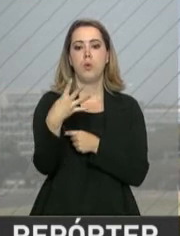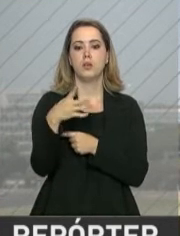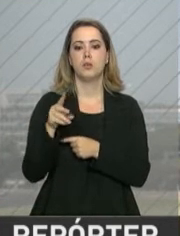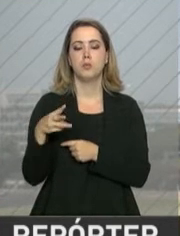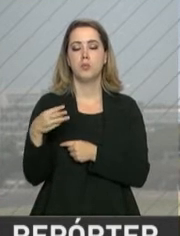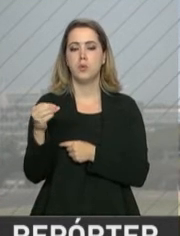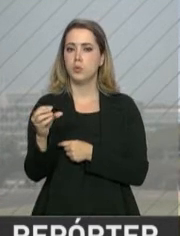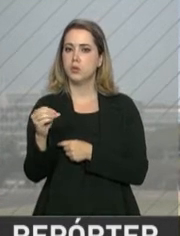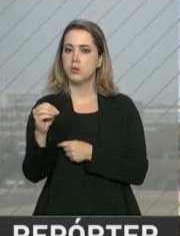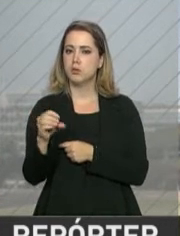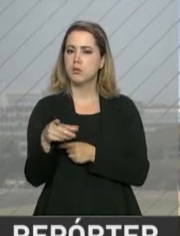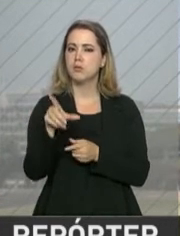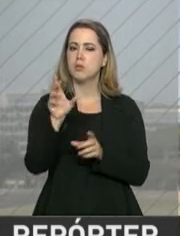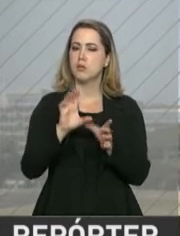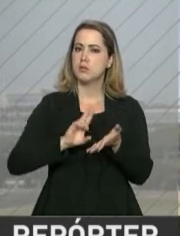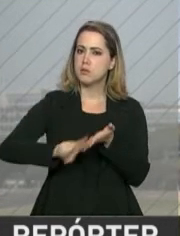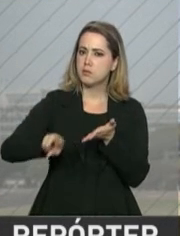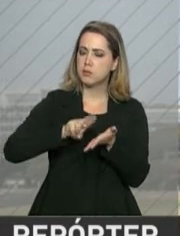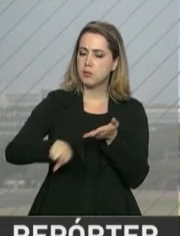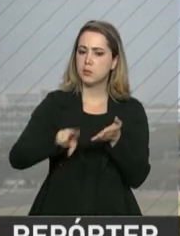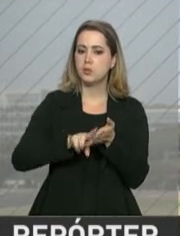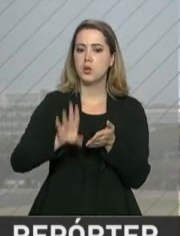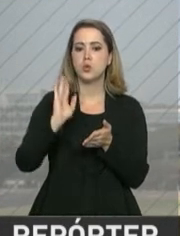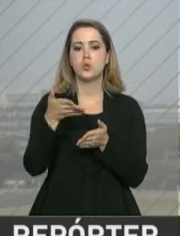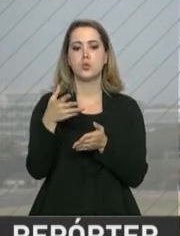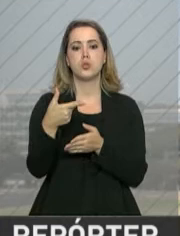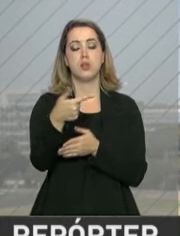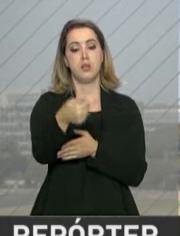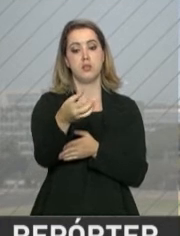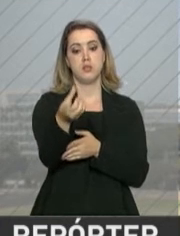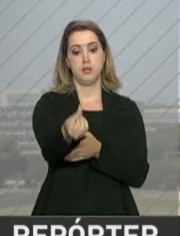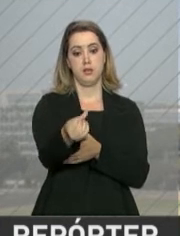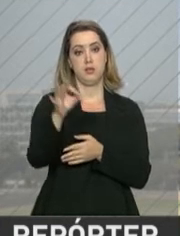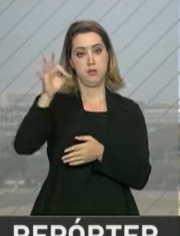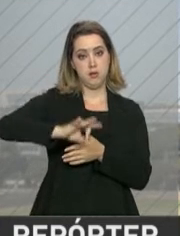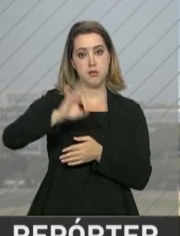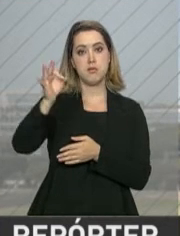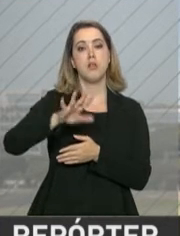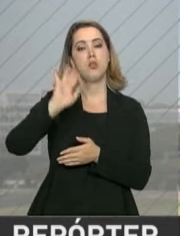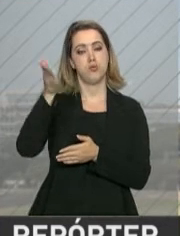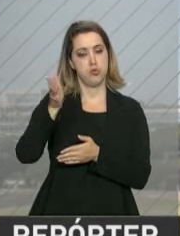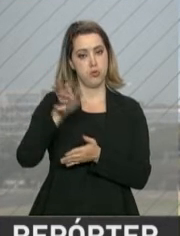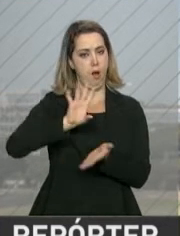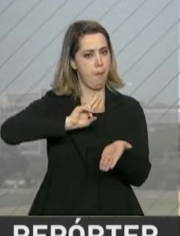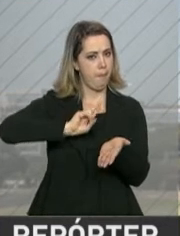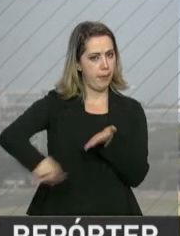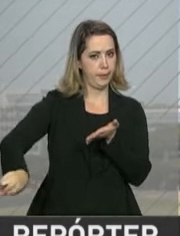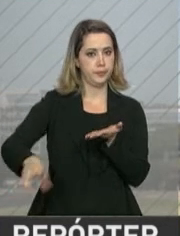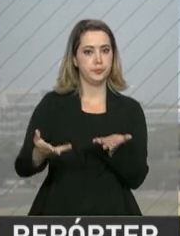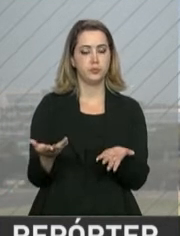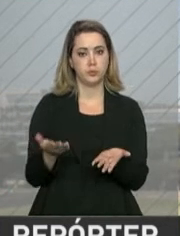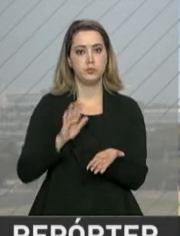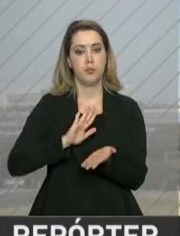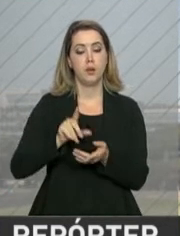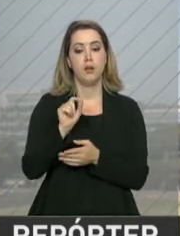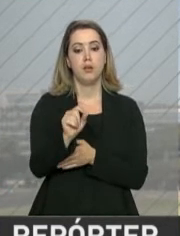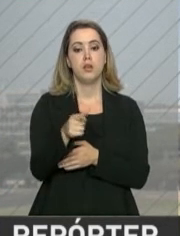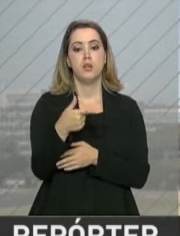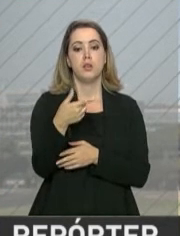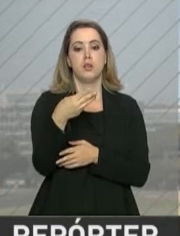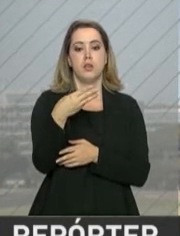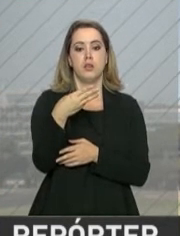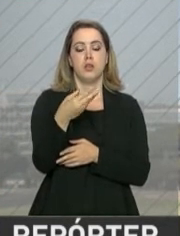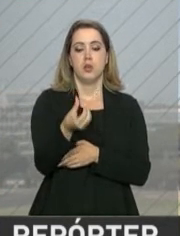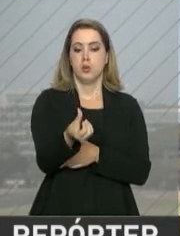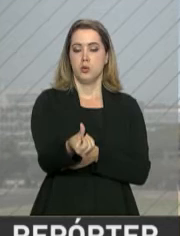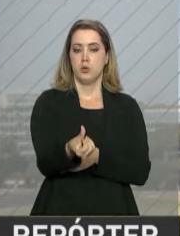3.290 já foram reduzidos, o que representa 76% da previsão inicial. São 2.630 cargos